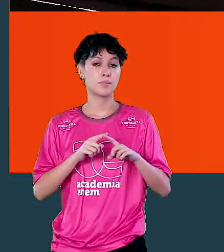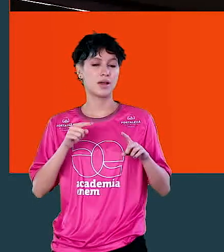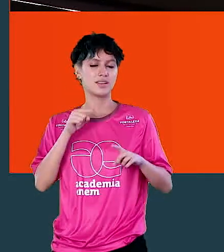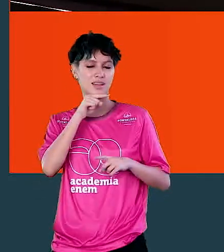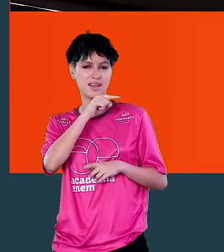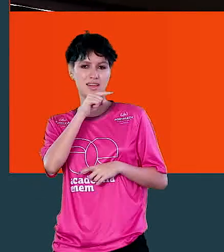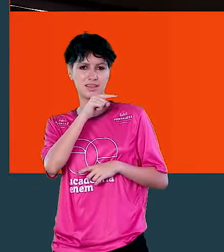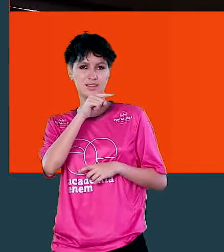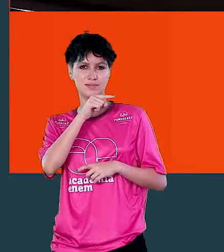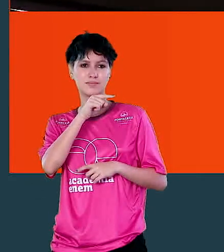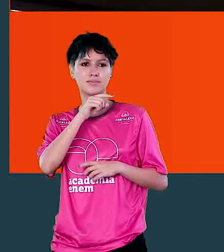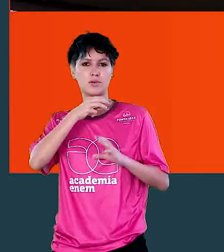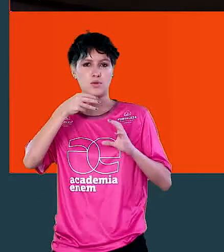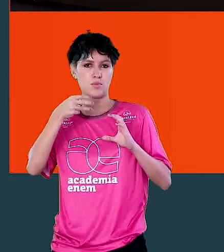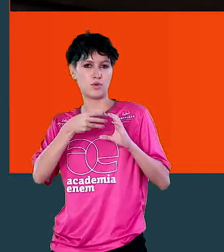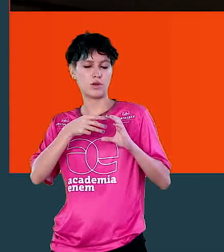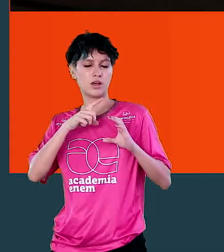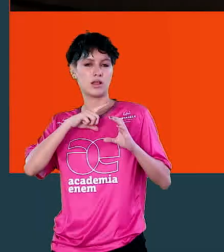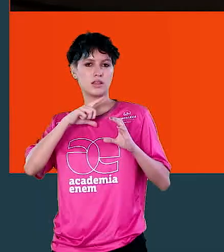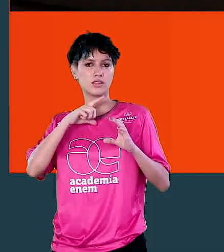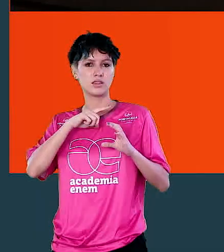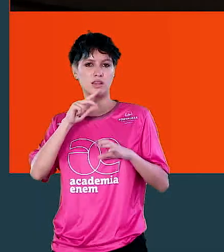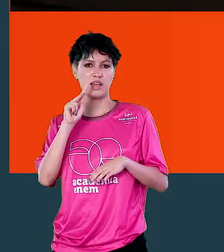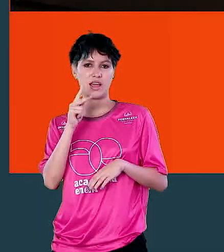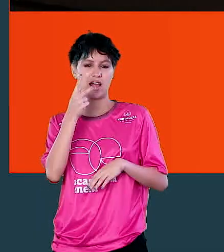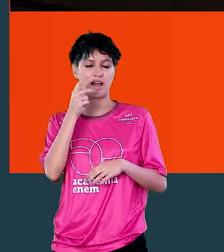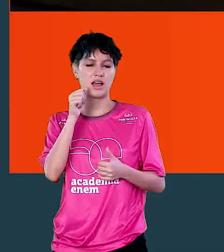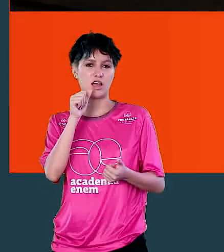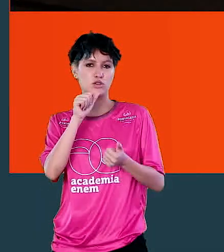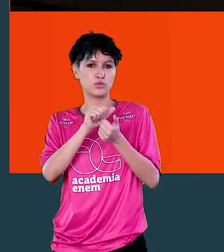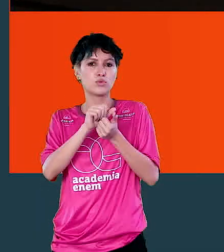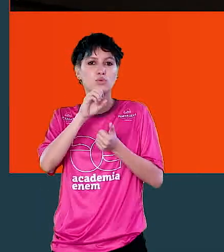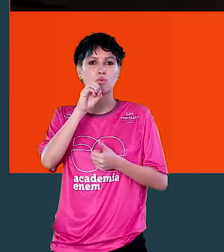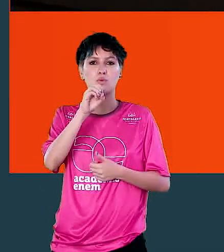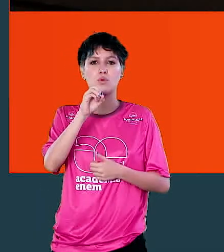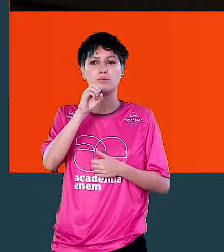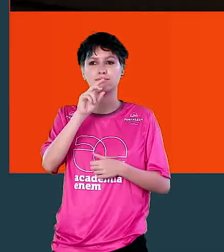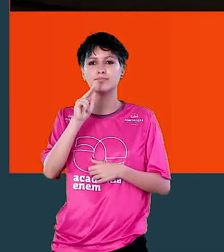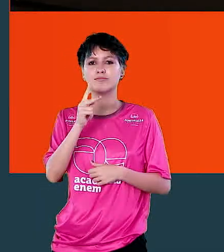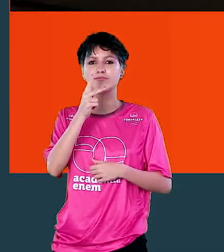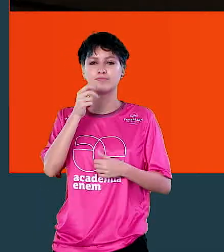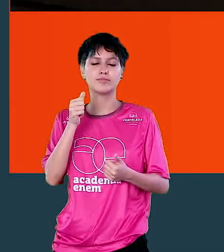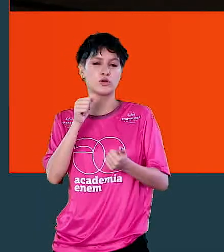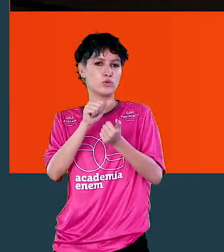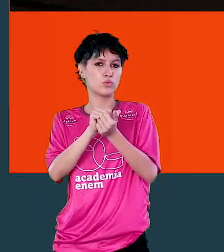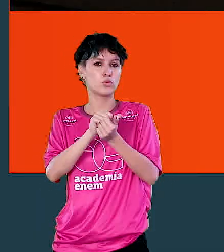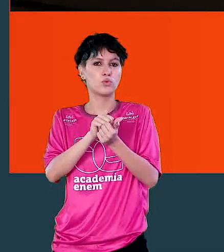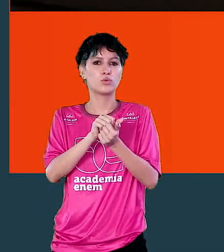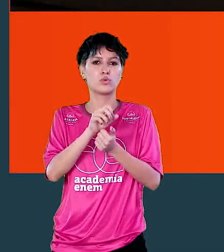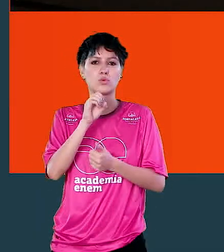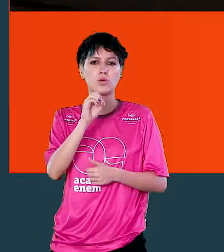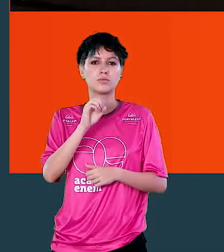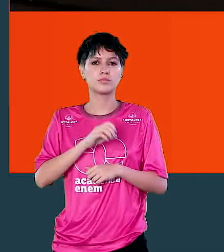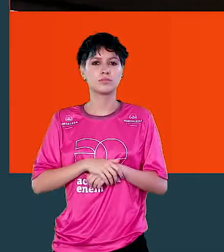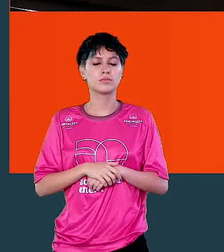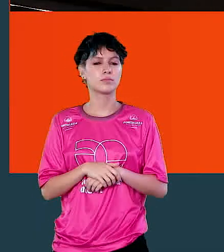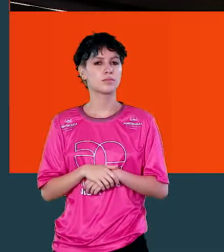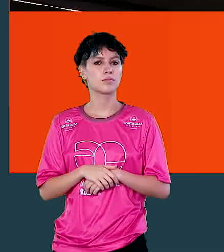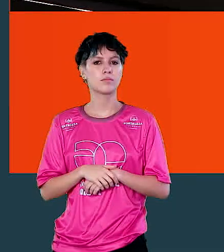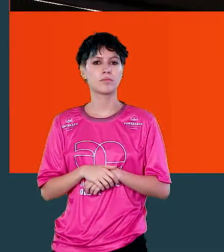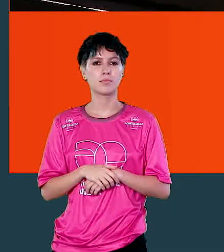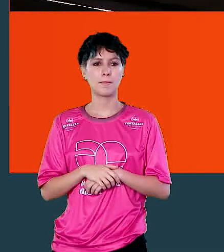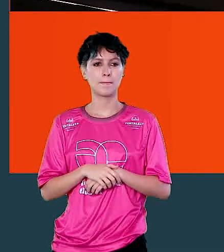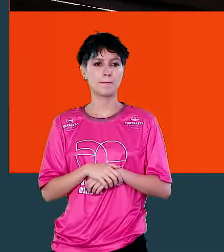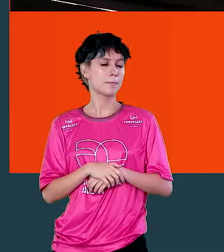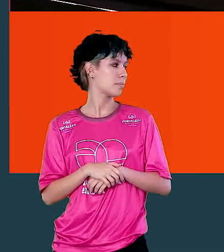O, H junto com o N, se tiver, que é um nitrogênio. As interações vão ser sempre de que tipo? Ligação